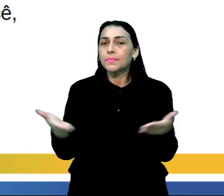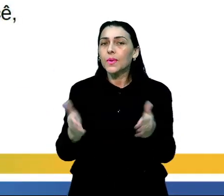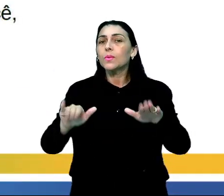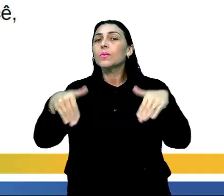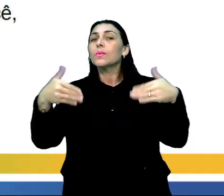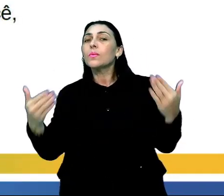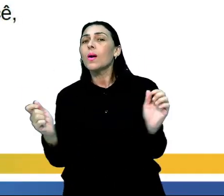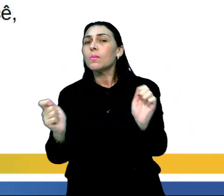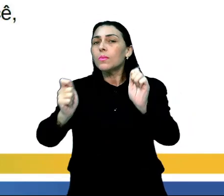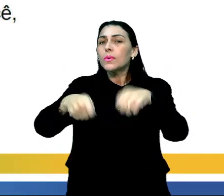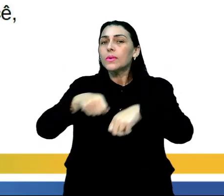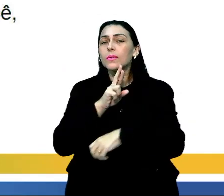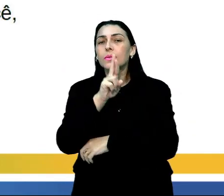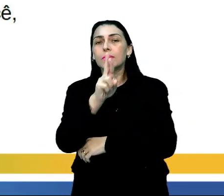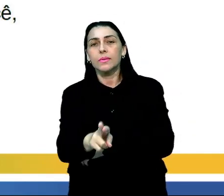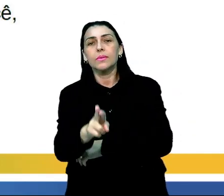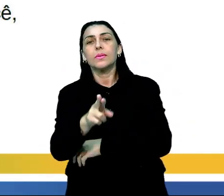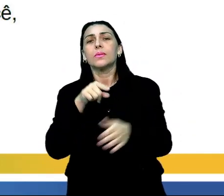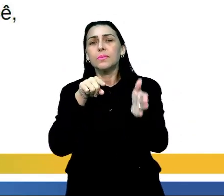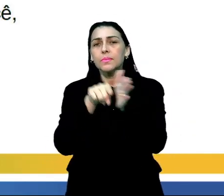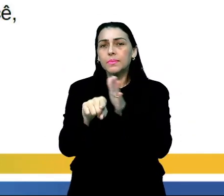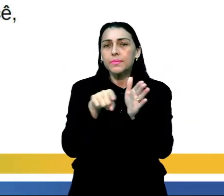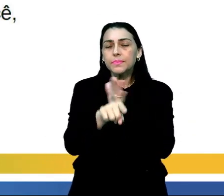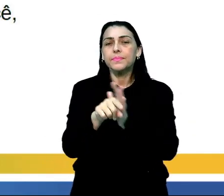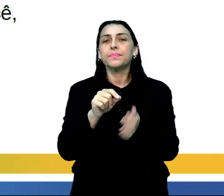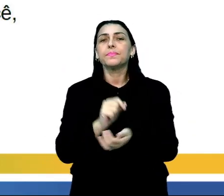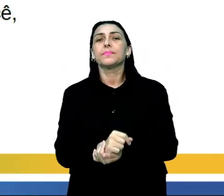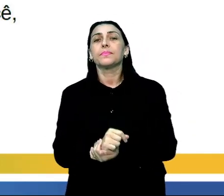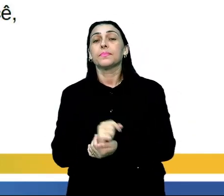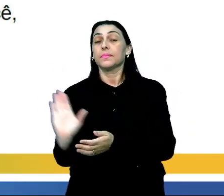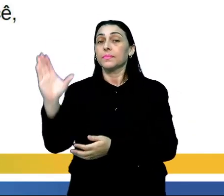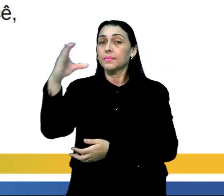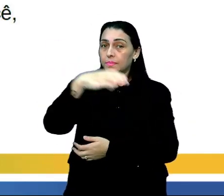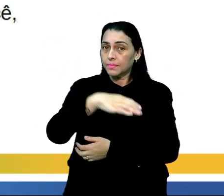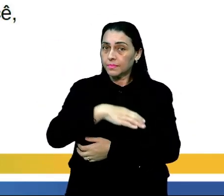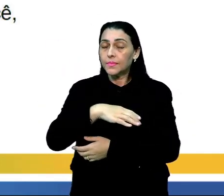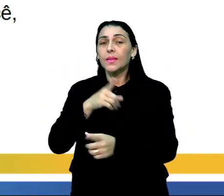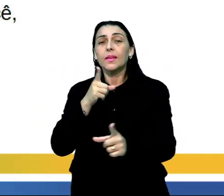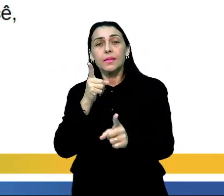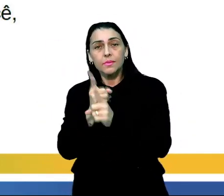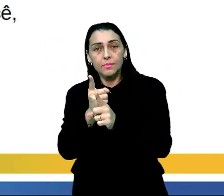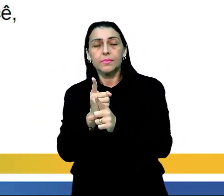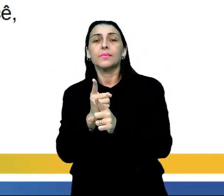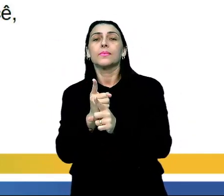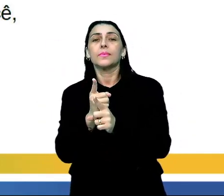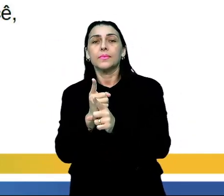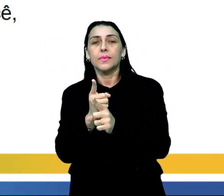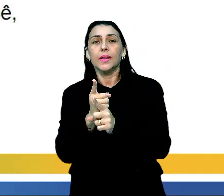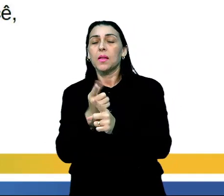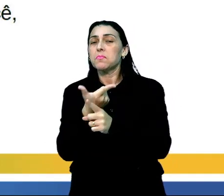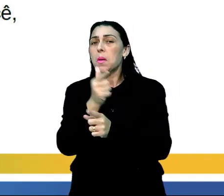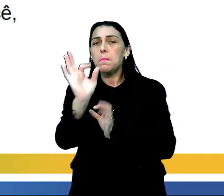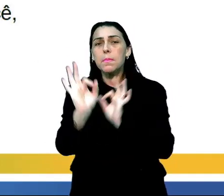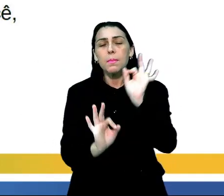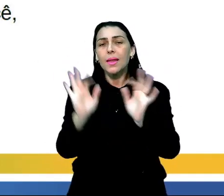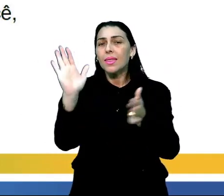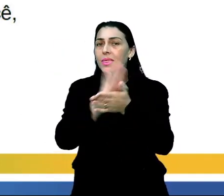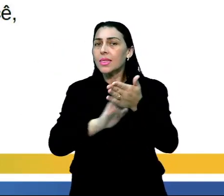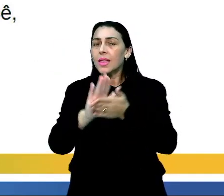qual seria a possível resposta para essa pergunta. As cidades encontram-se despreparadas